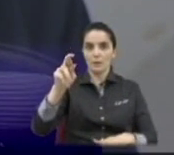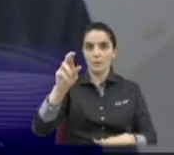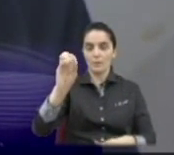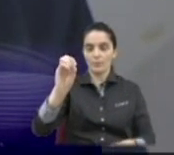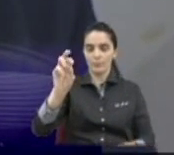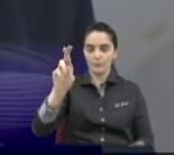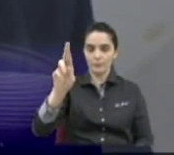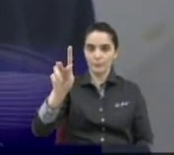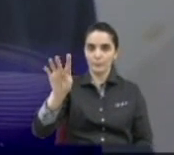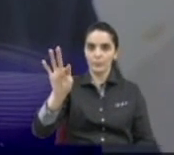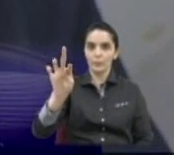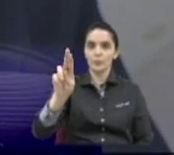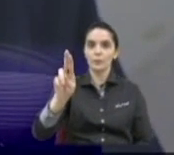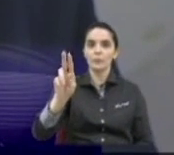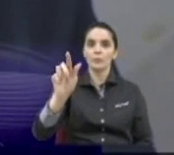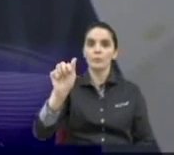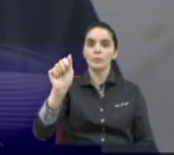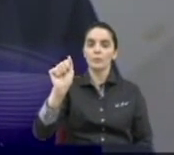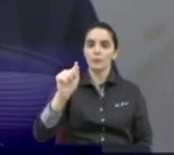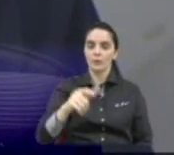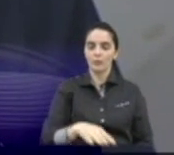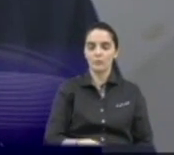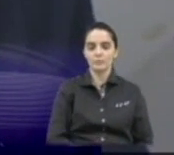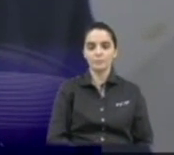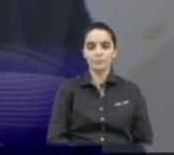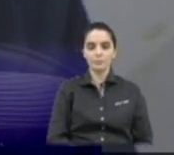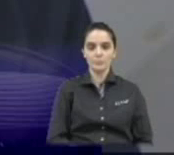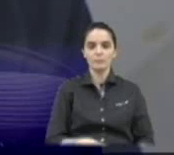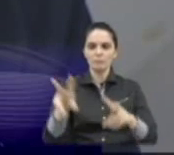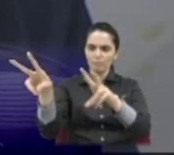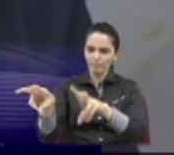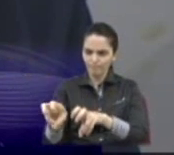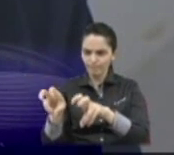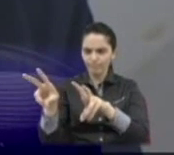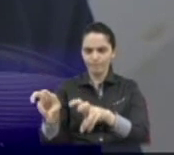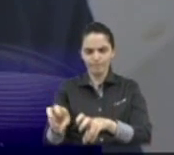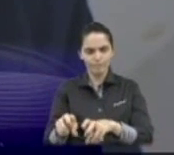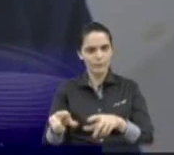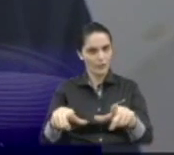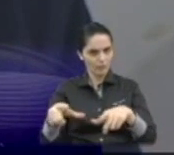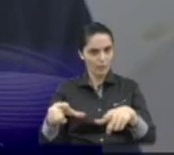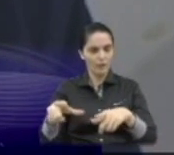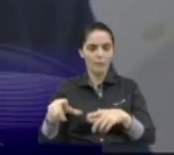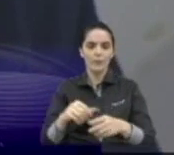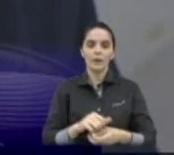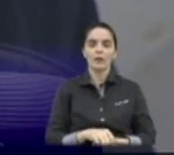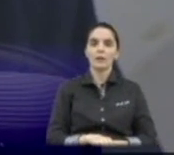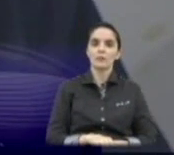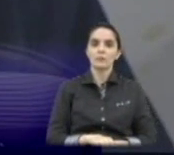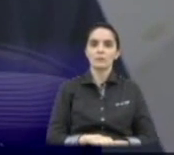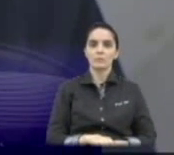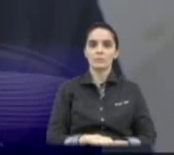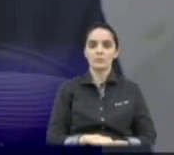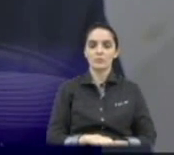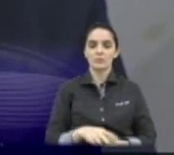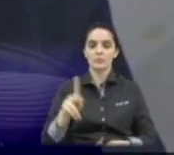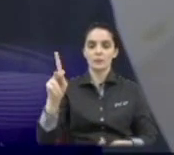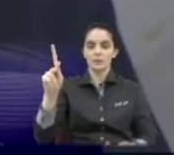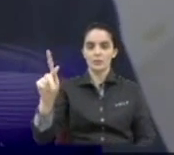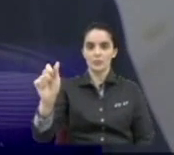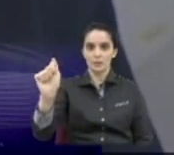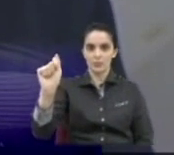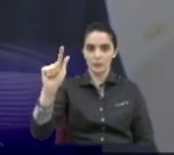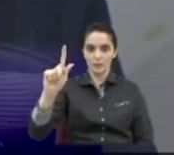passado, trabalhando como arador de terras na lavoura, e ela teve um trabalho muito intenso na